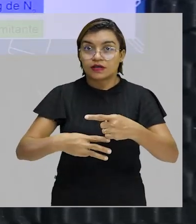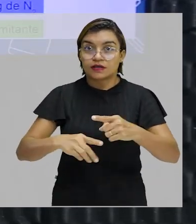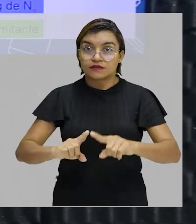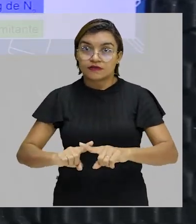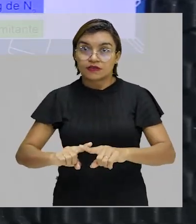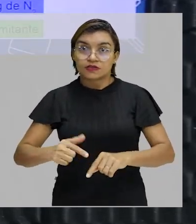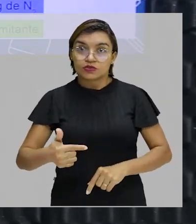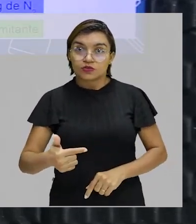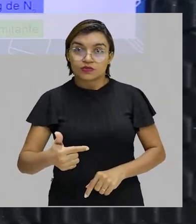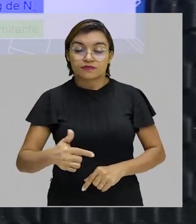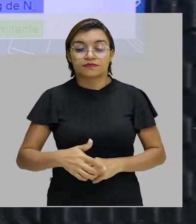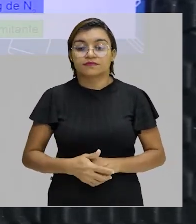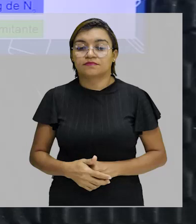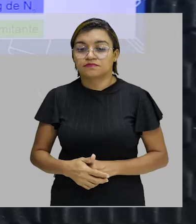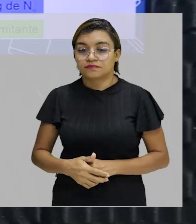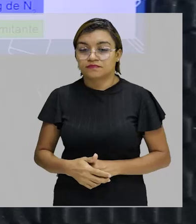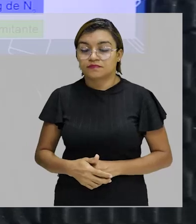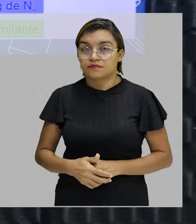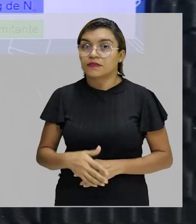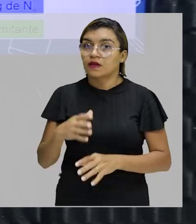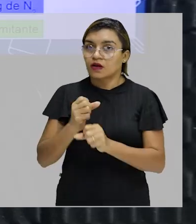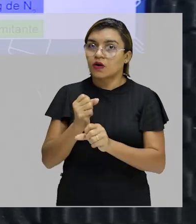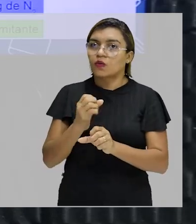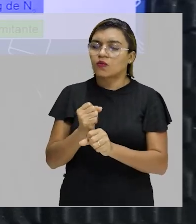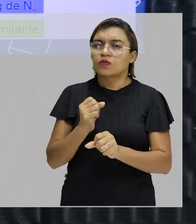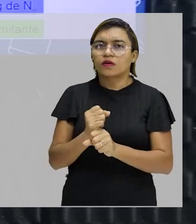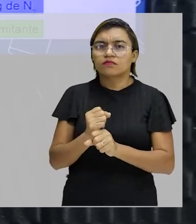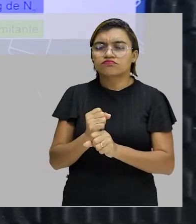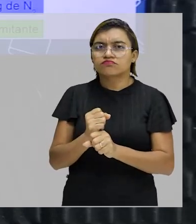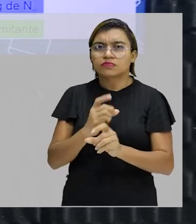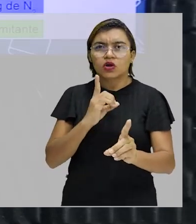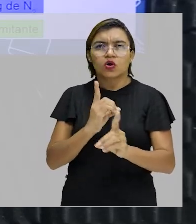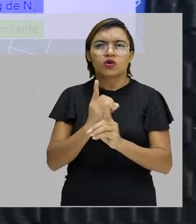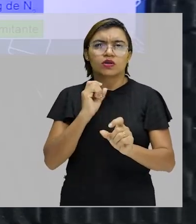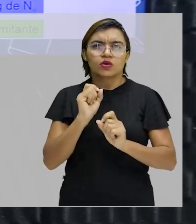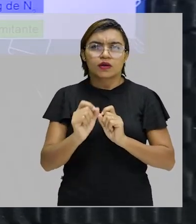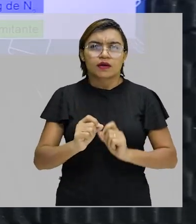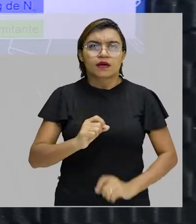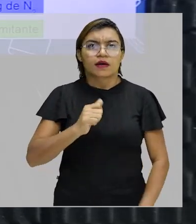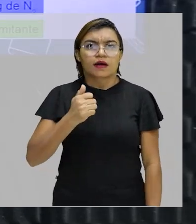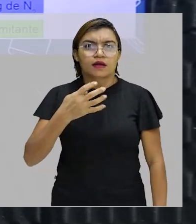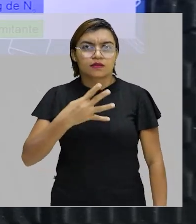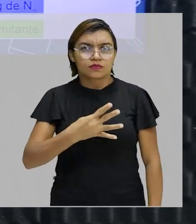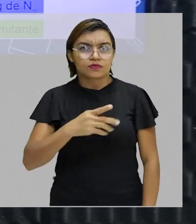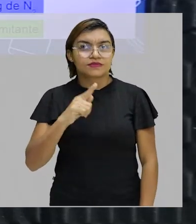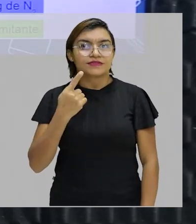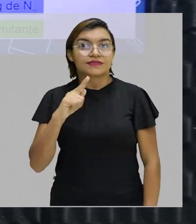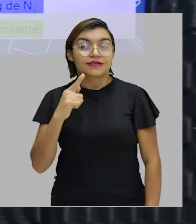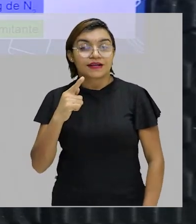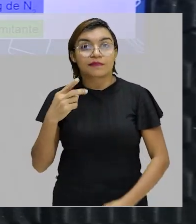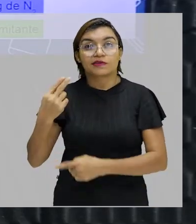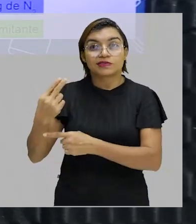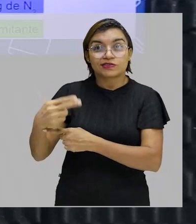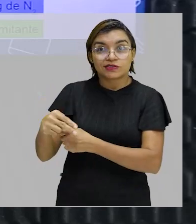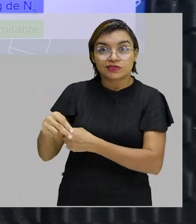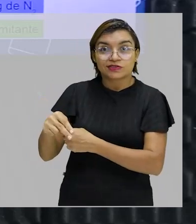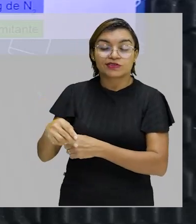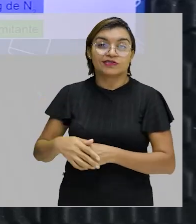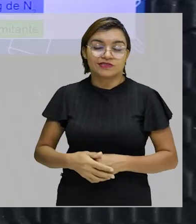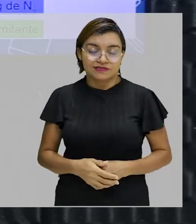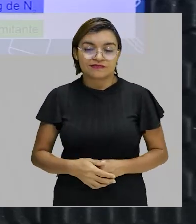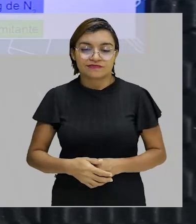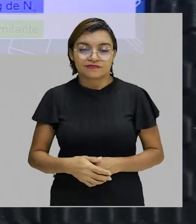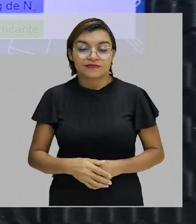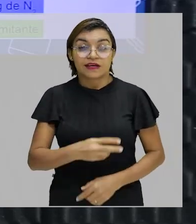Show? Turminha, eu fiz esse cálculo, o que eu encontrei? 14 gramas de nitrogênio. Então, 3 gramas